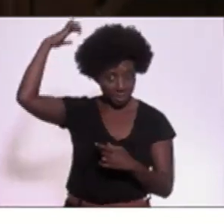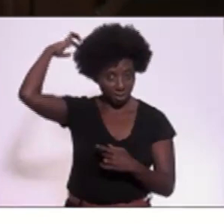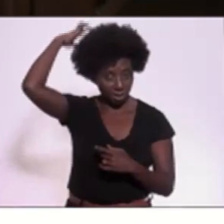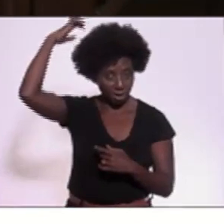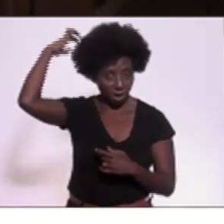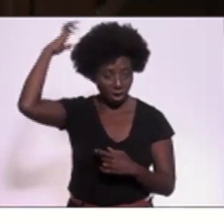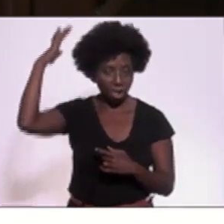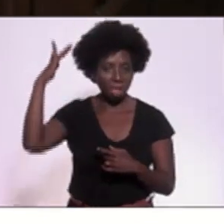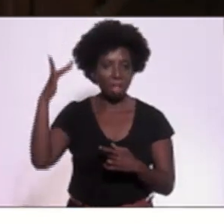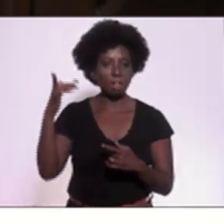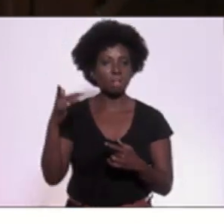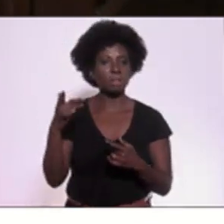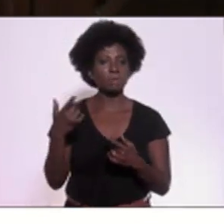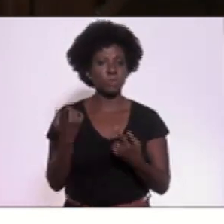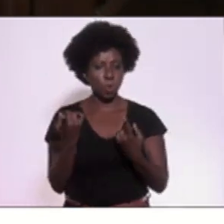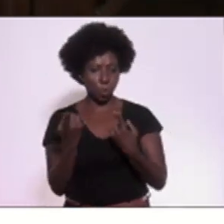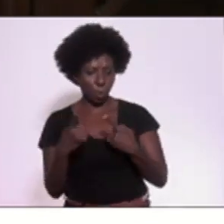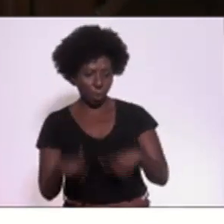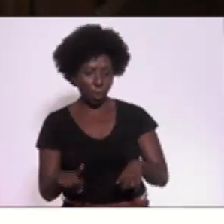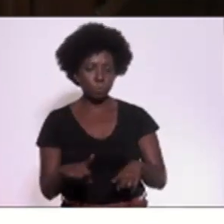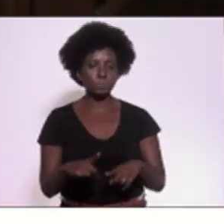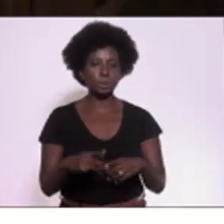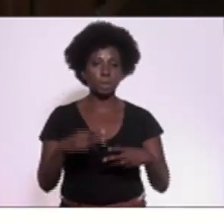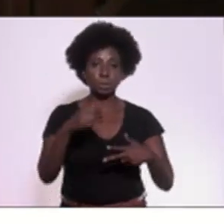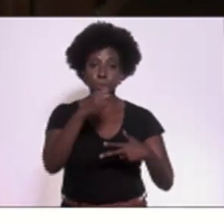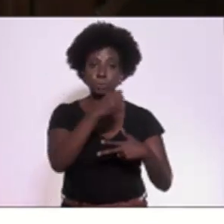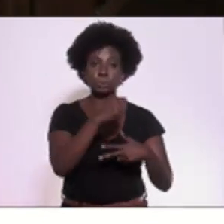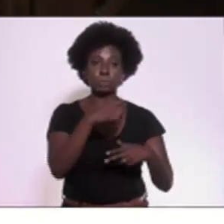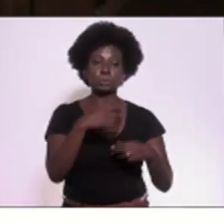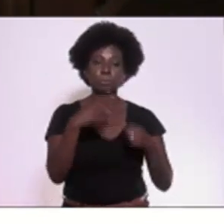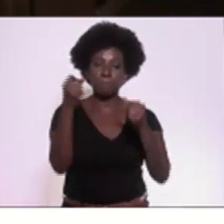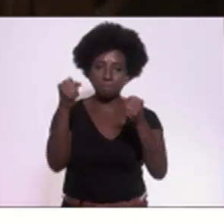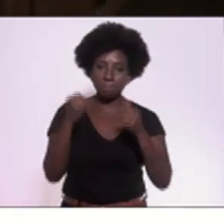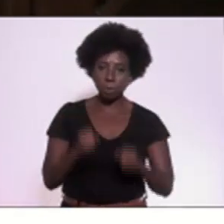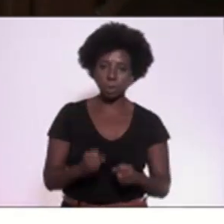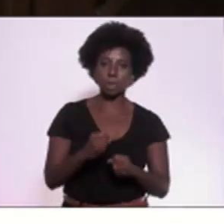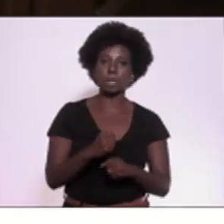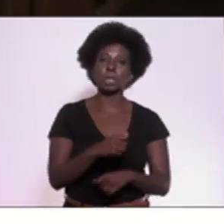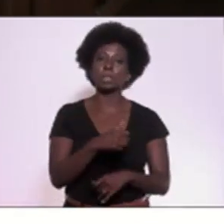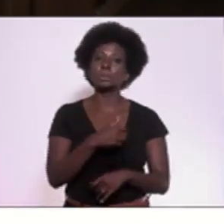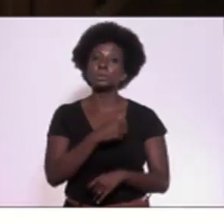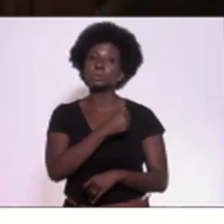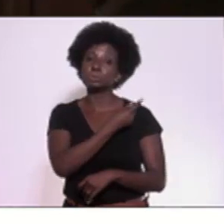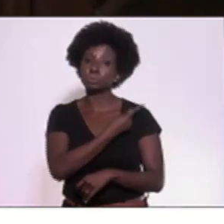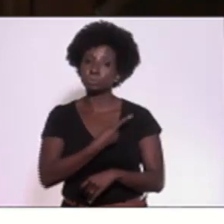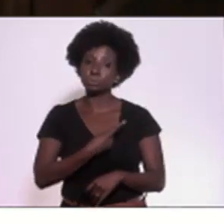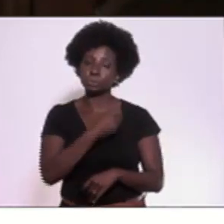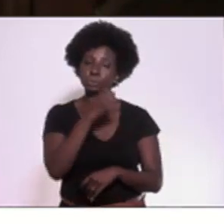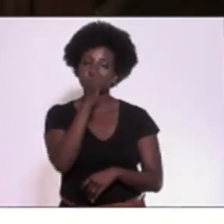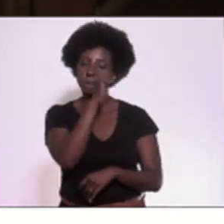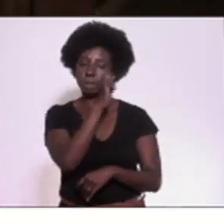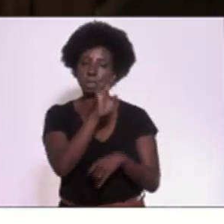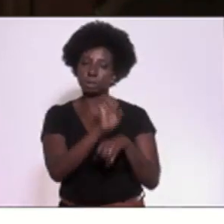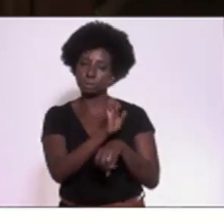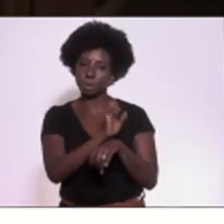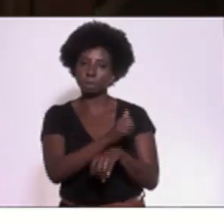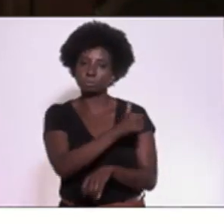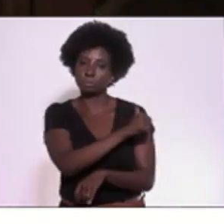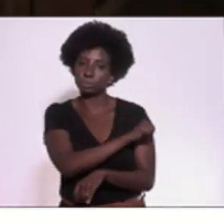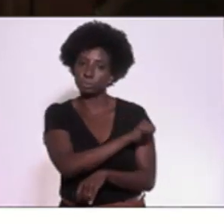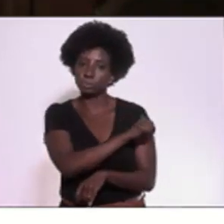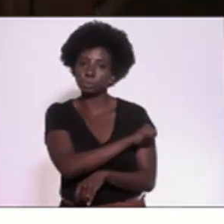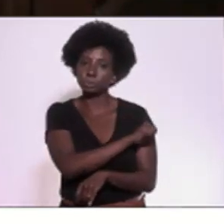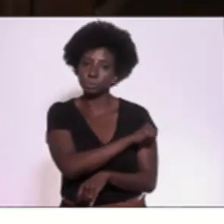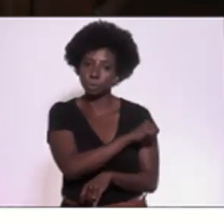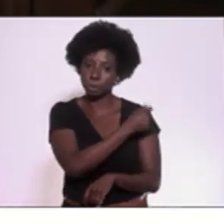poderes do Estado do Rio de Janeiro, foi vítima dessa mesma política. Não à toa que, nesse momento, ainda